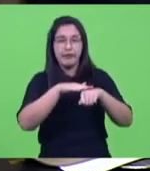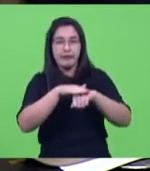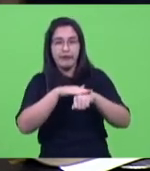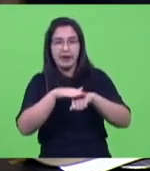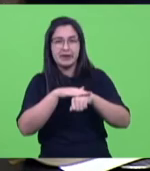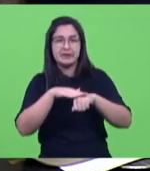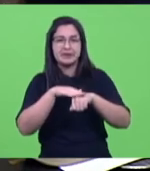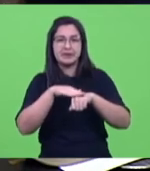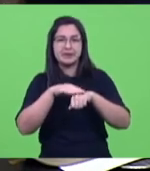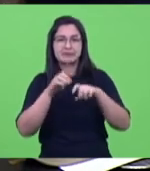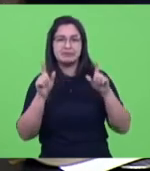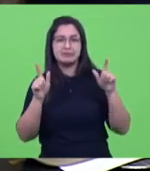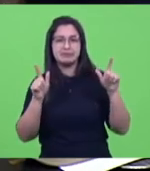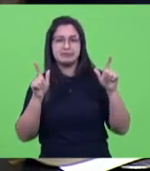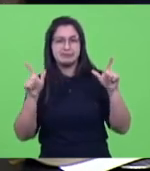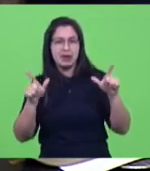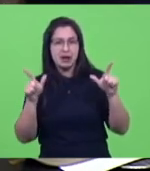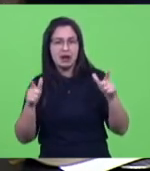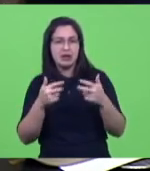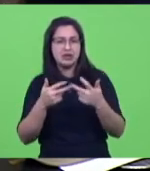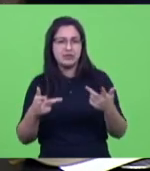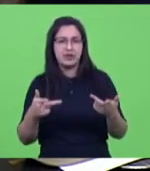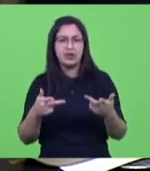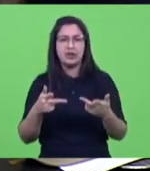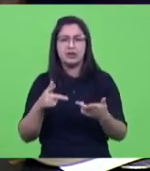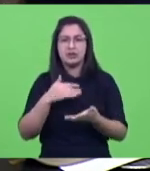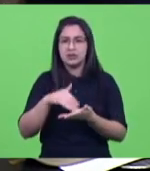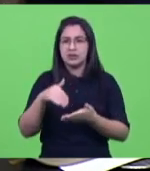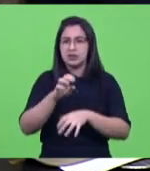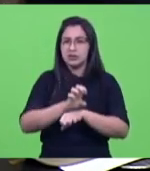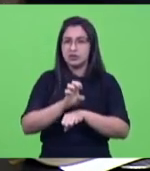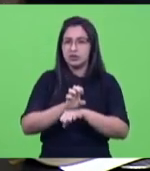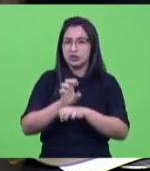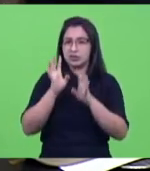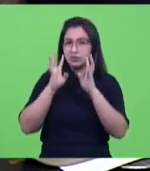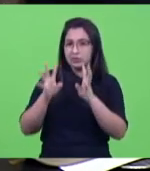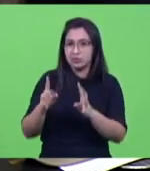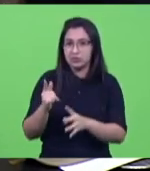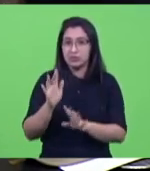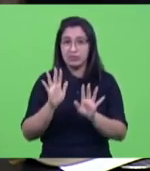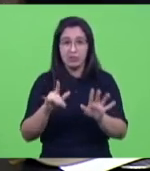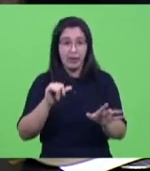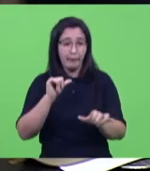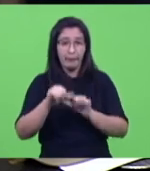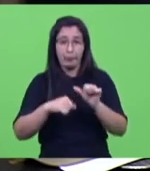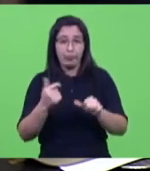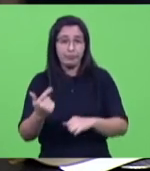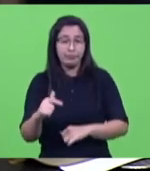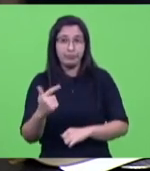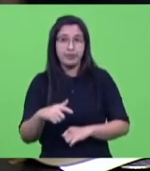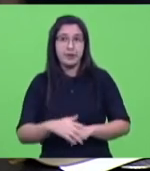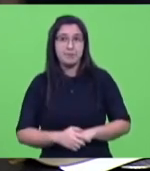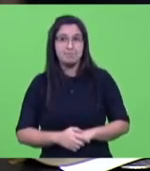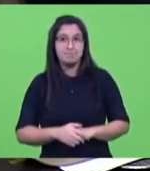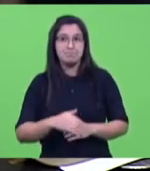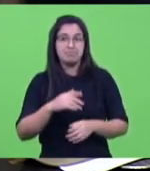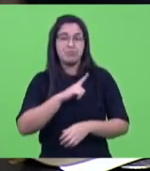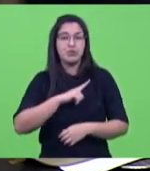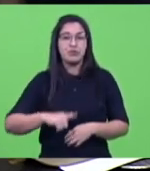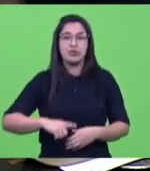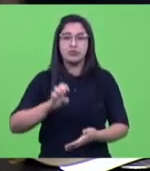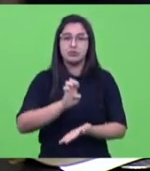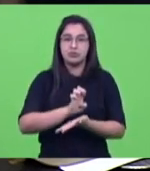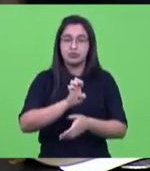manifestações, algum secretário de Estado atende, mas nada de mudar de postura. Está na hora do governo do Estado ter uma postura